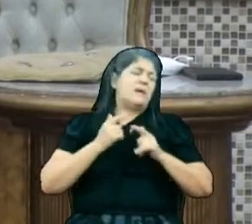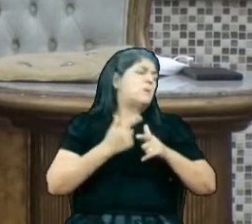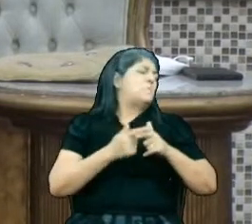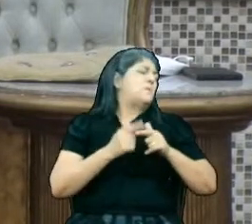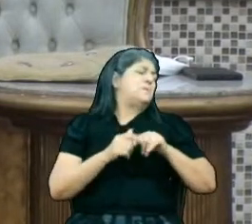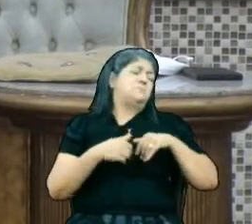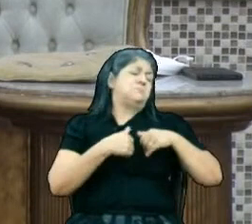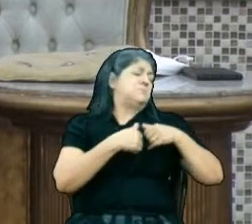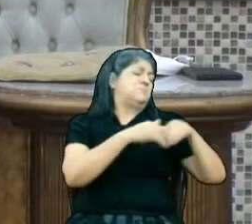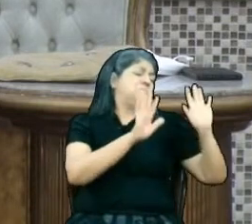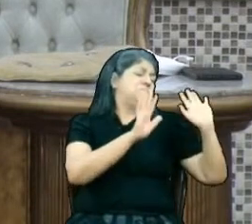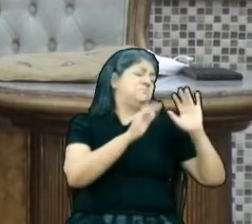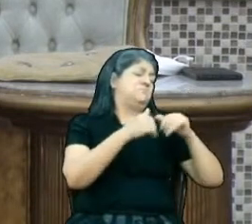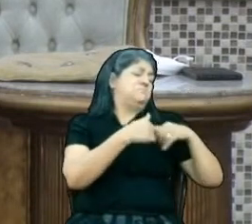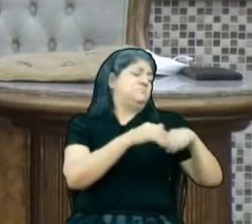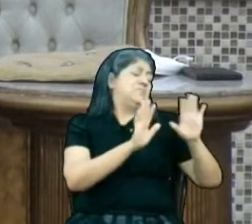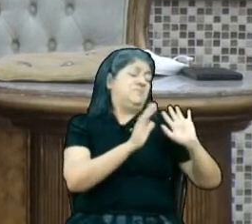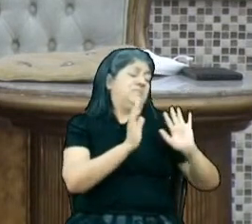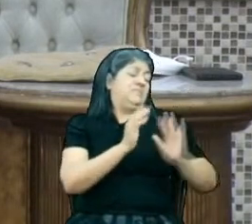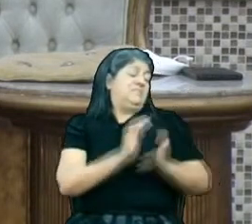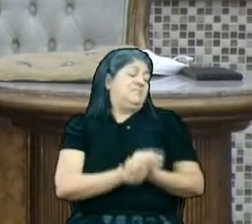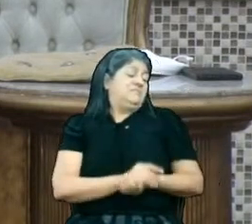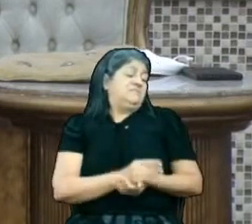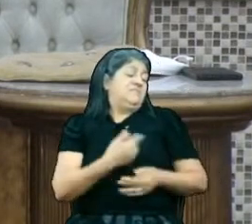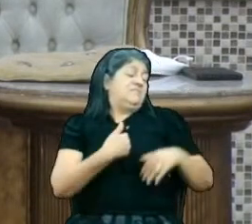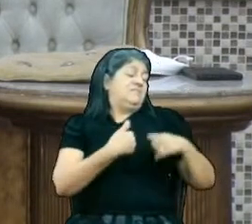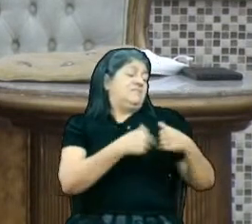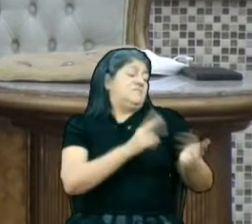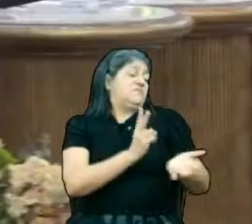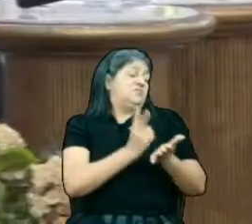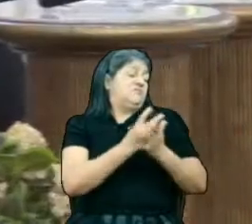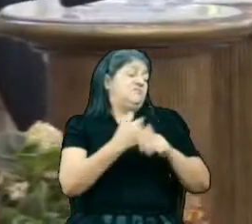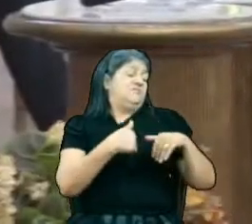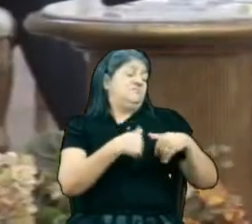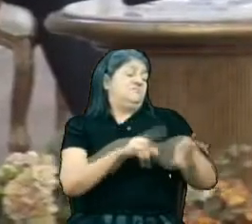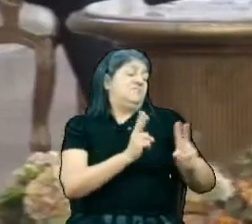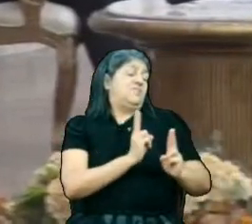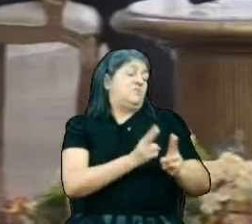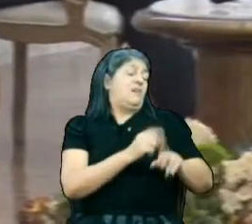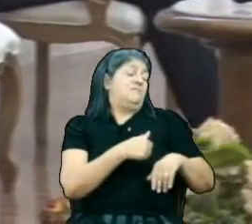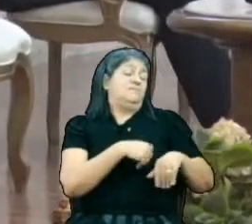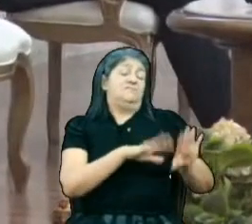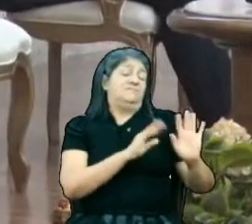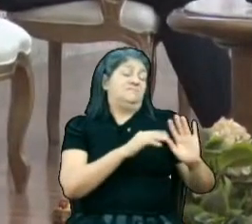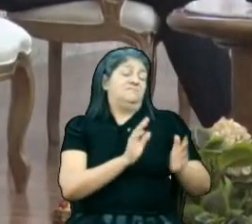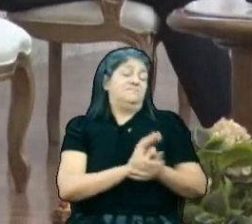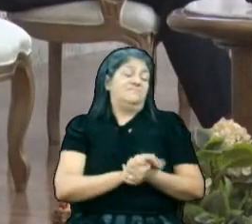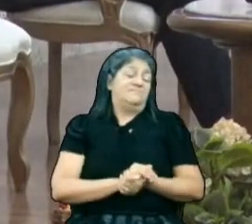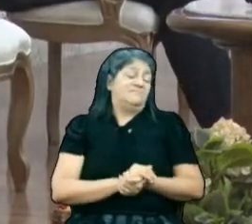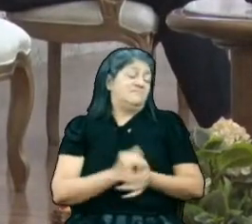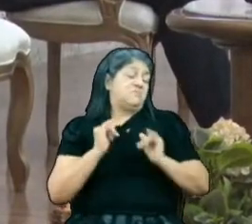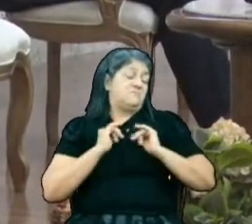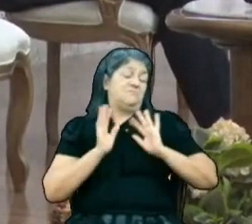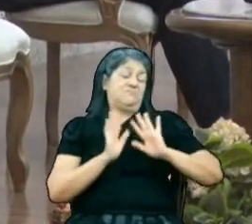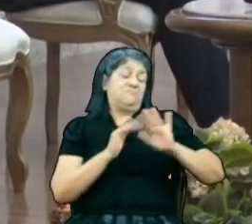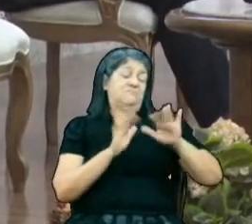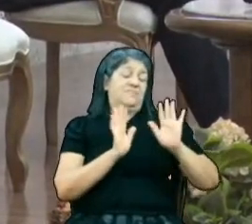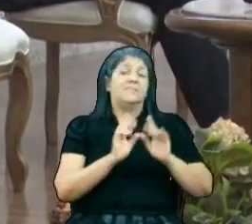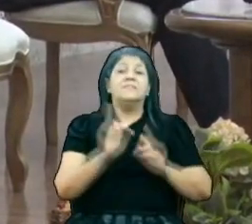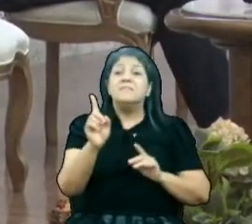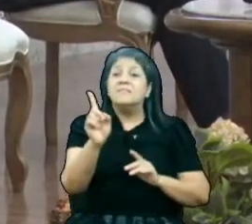assim deixa do jeito que está é melhor ficar do jeito não não não